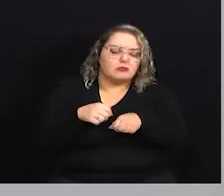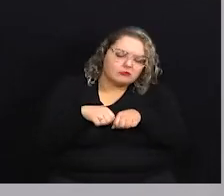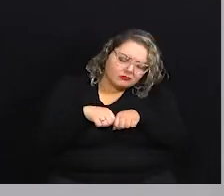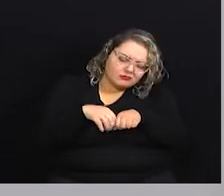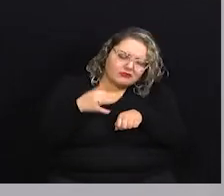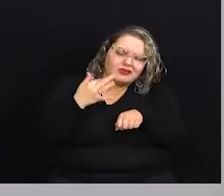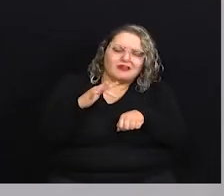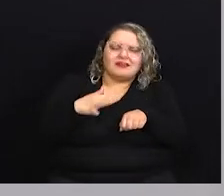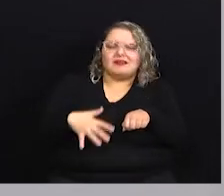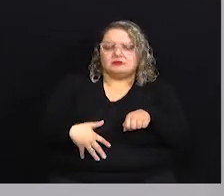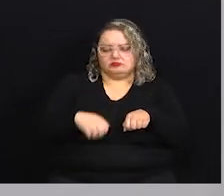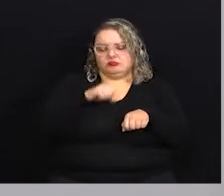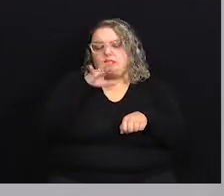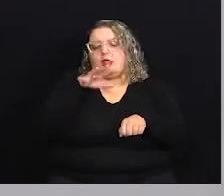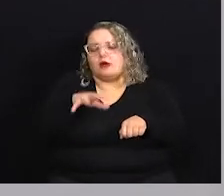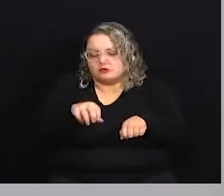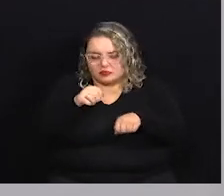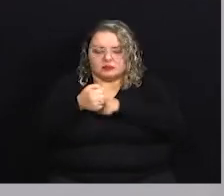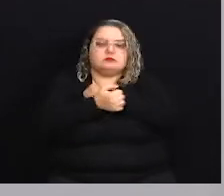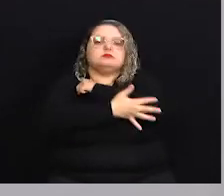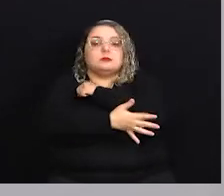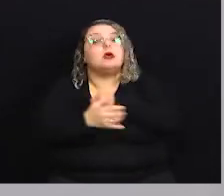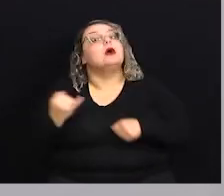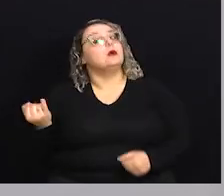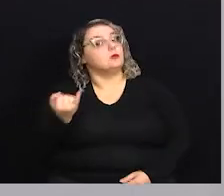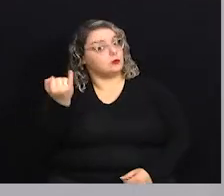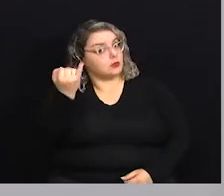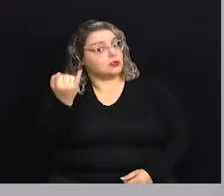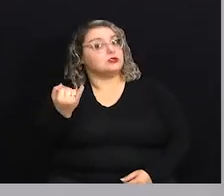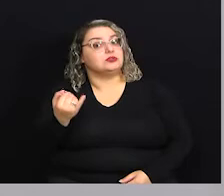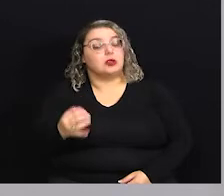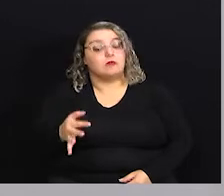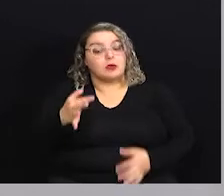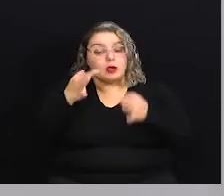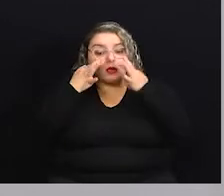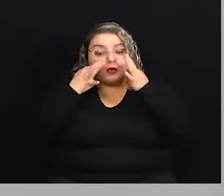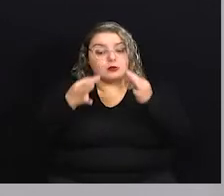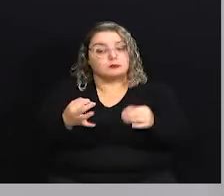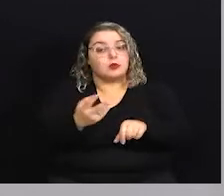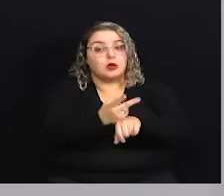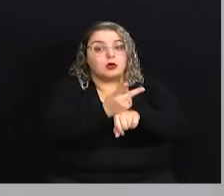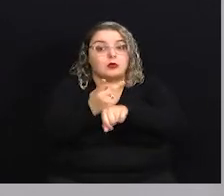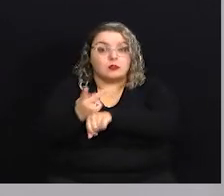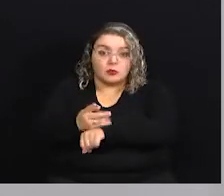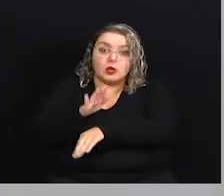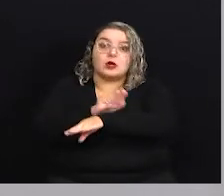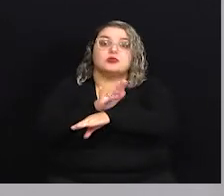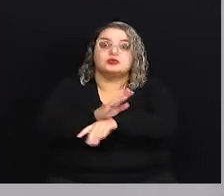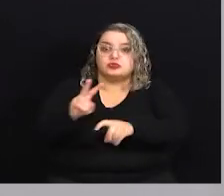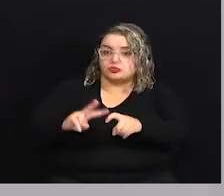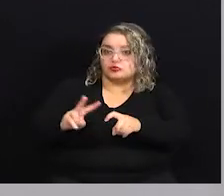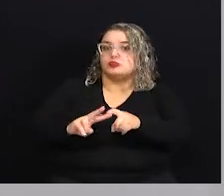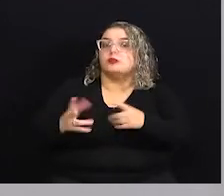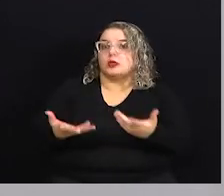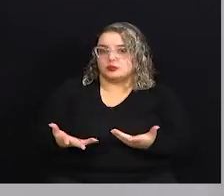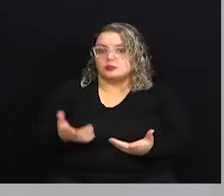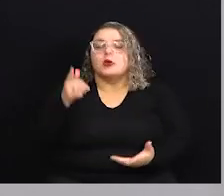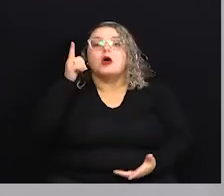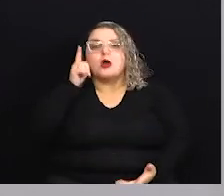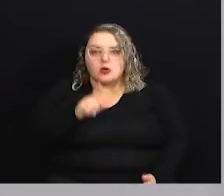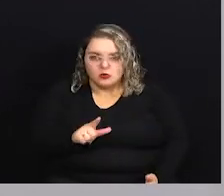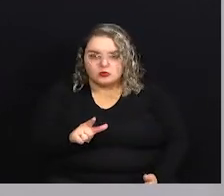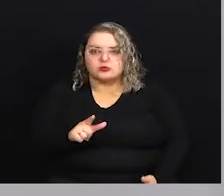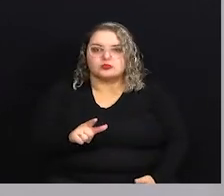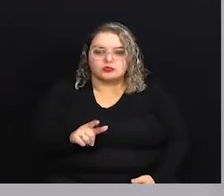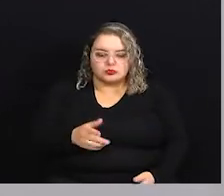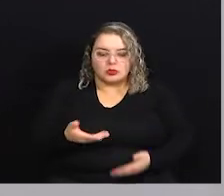animal, que ele começou a ficar mais apático, com dor abdominal, vômitos, diarreias, é importante a gente estar atento e procurar ajuda capacitada, ajuda